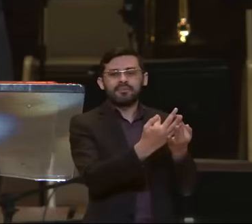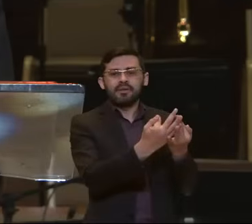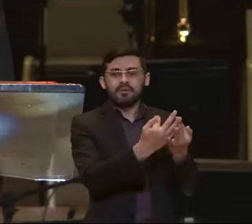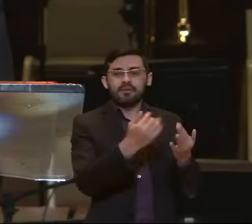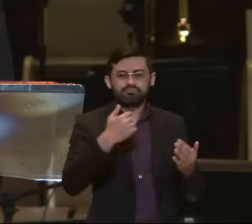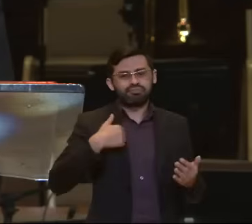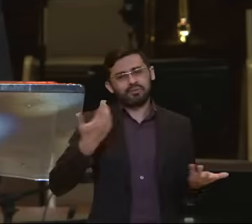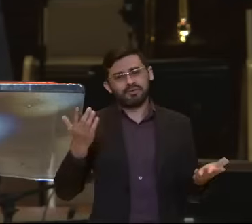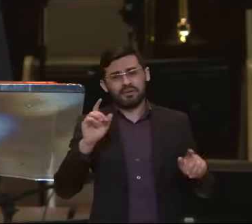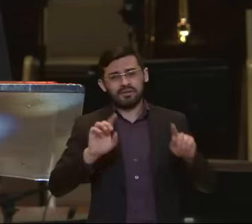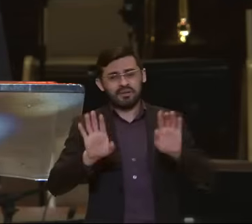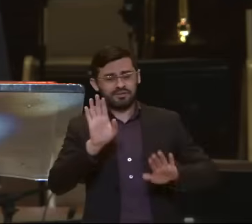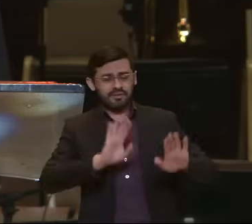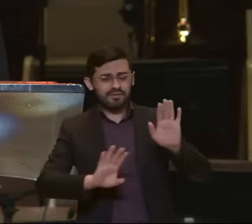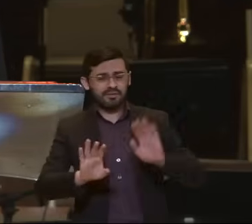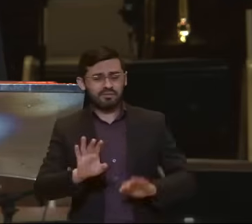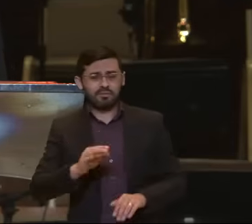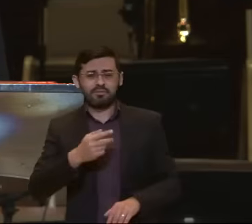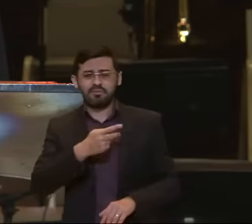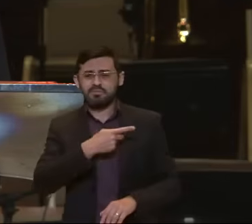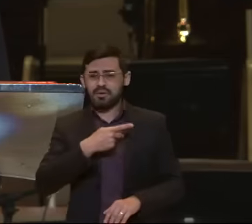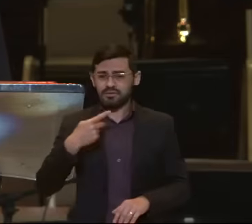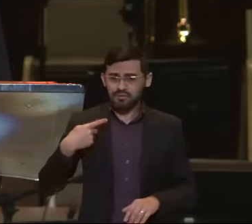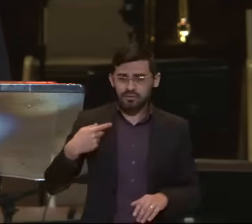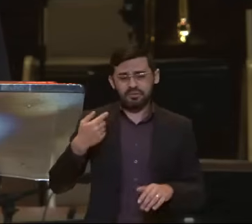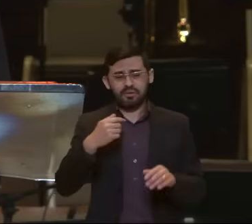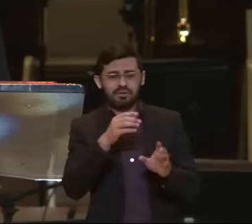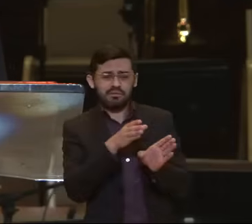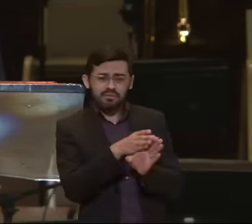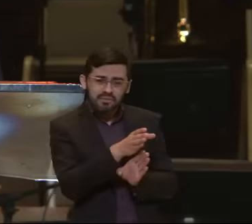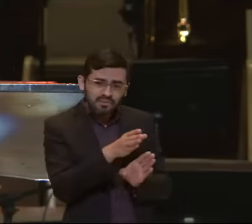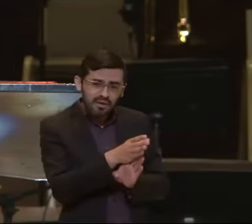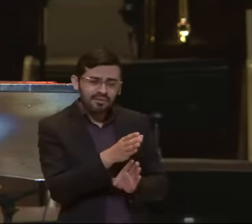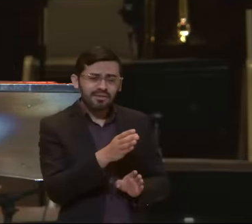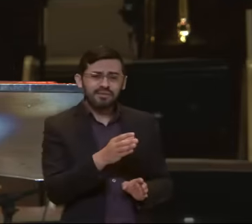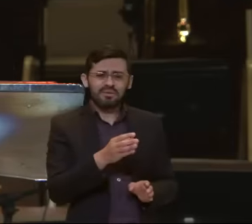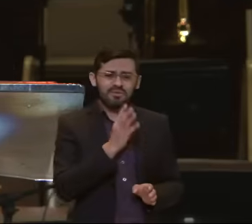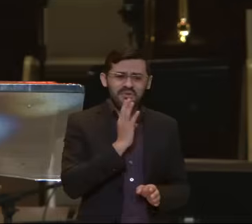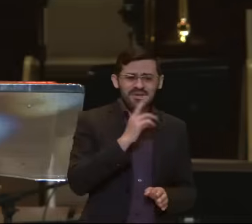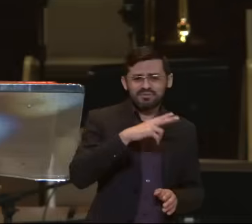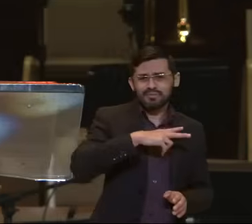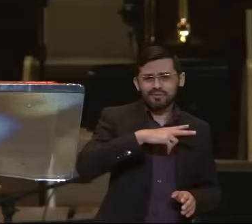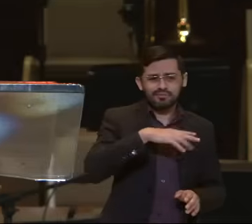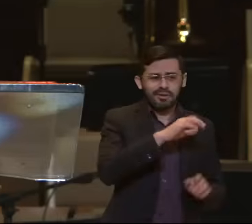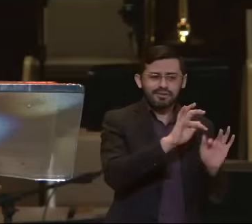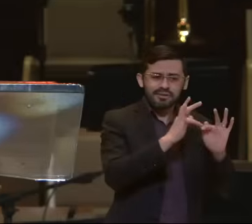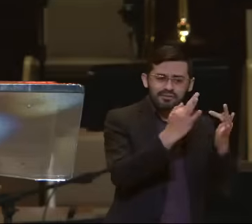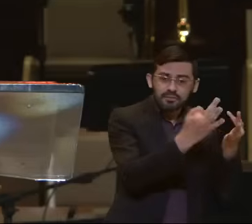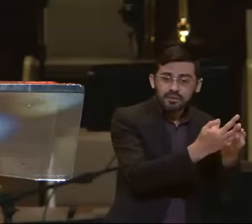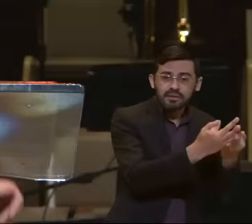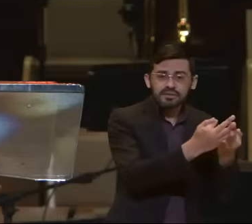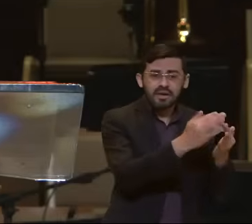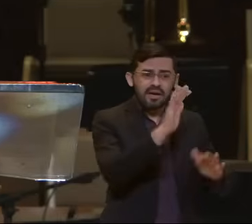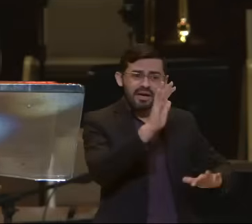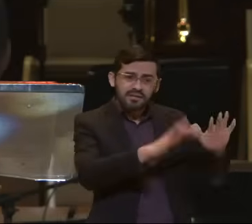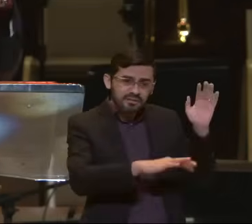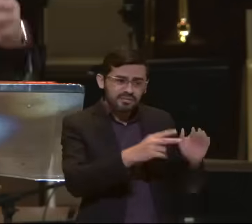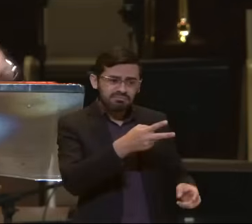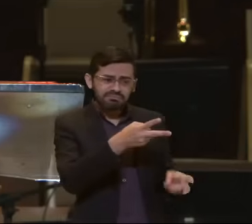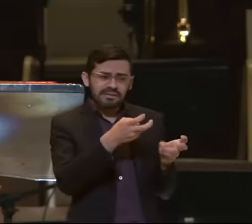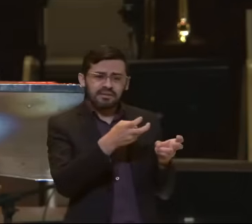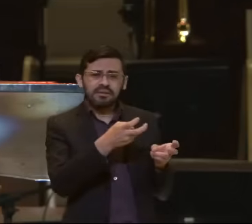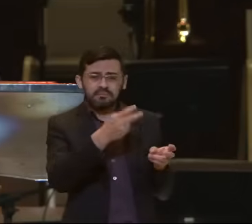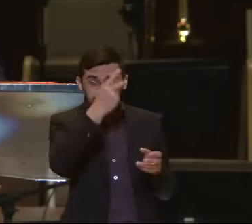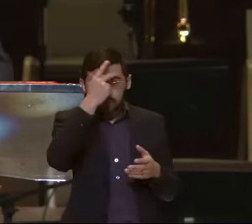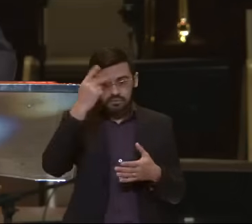a gente vai lidando com a intimidade das famílias, e a gente vê pessoas que às vezes são